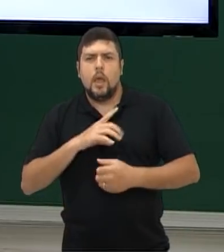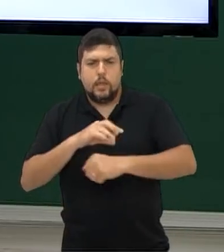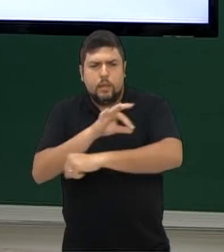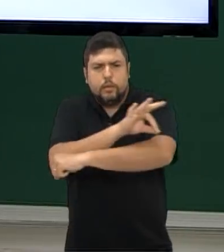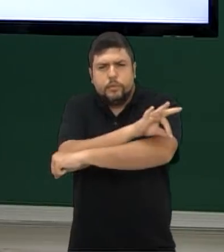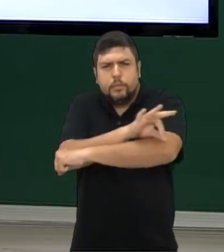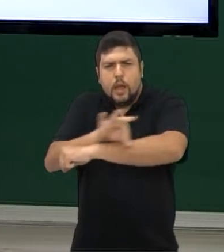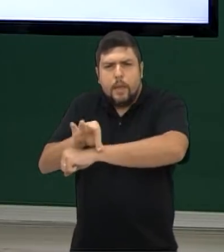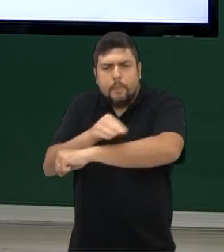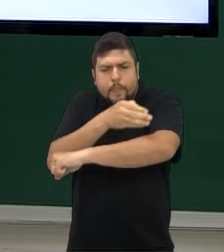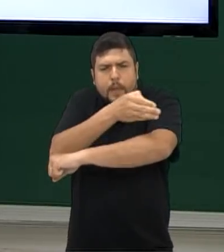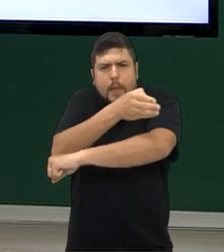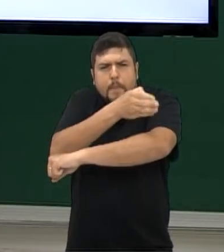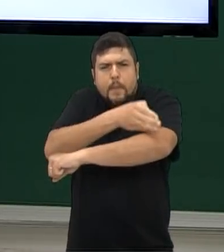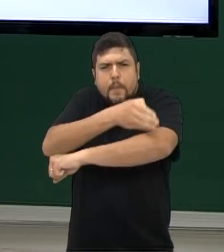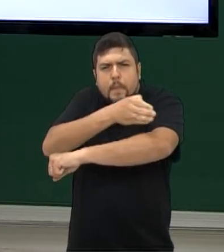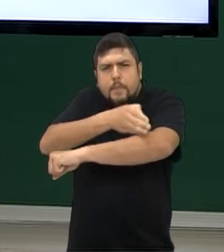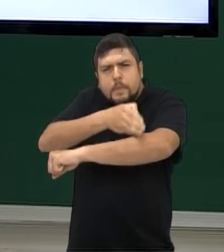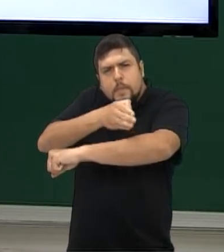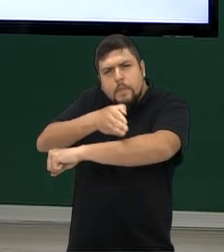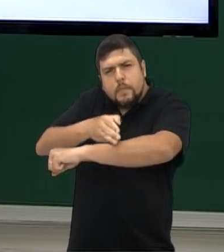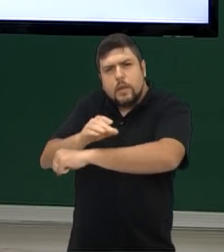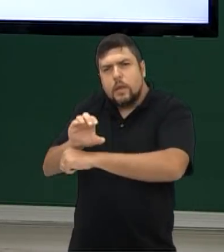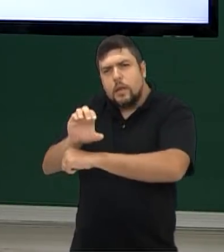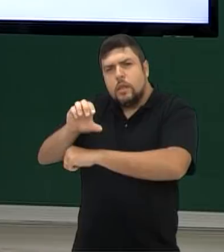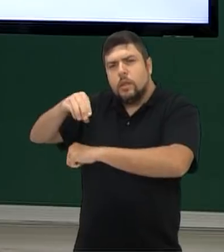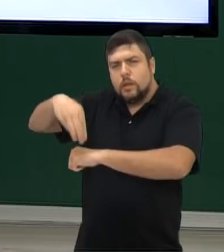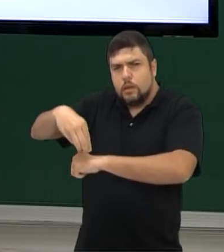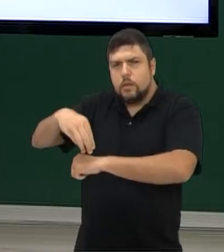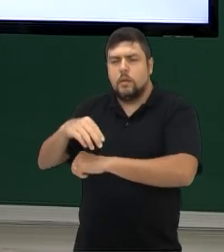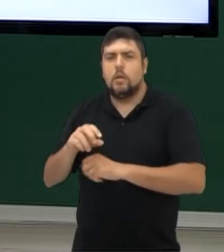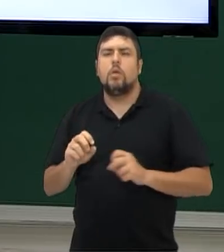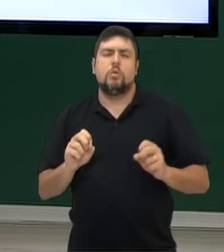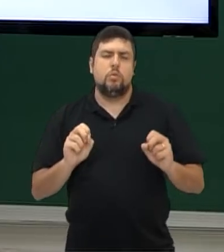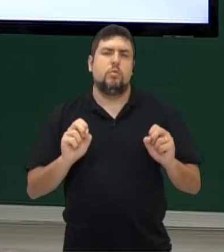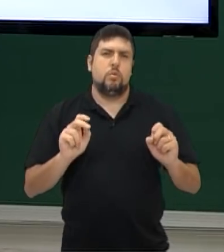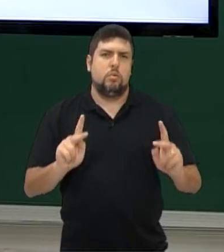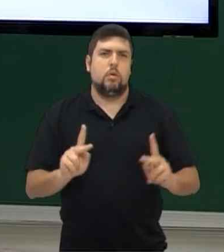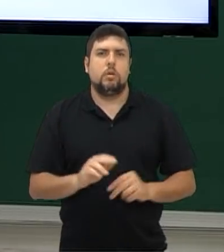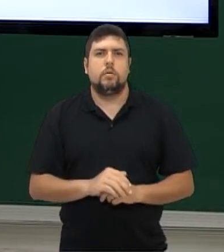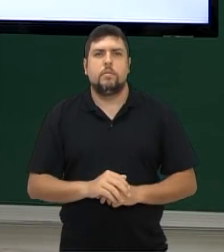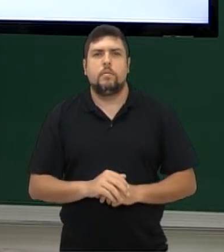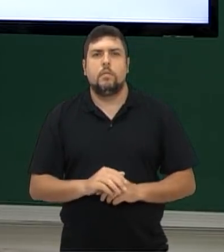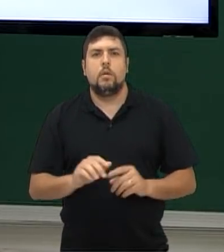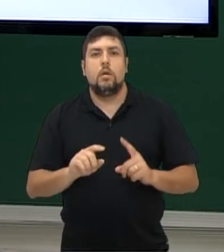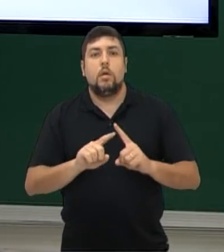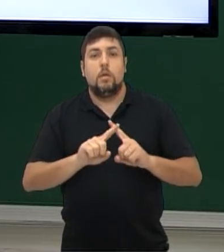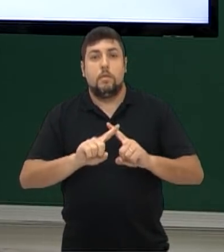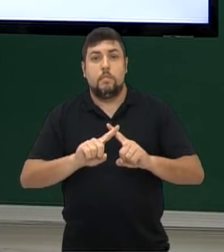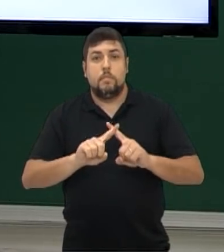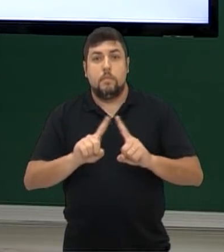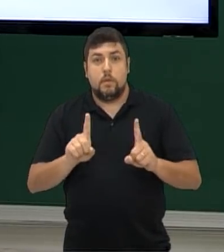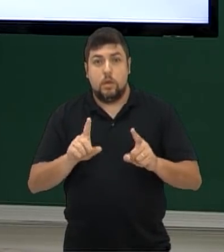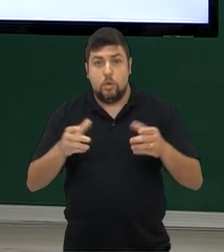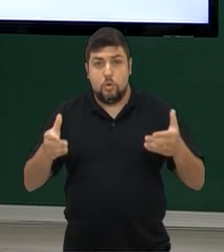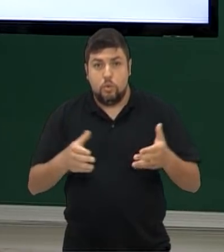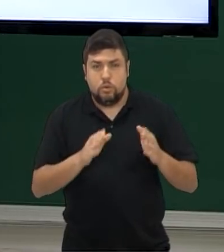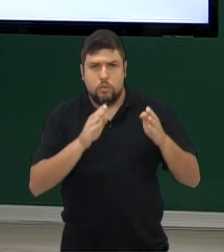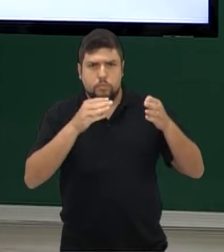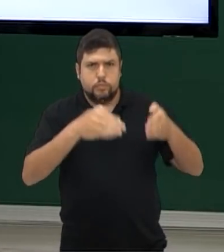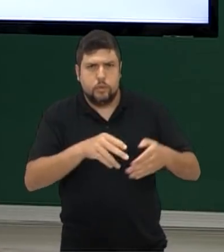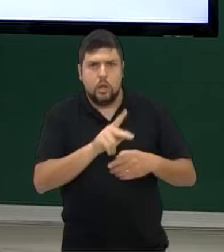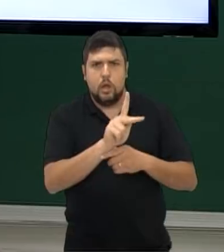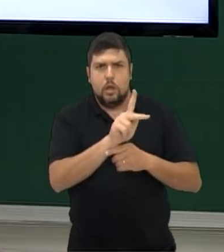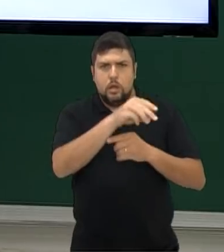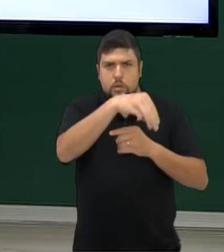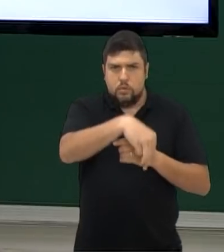Então, hoje a gente vai ver todas as unidades de medida, porém a gente vai focar em quilômetro, metro,